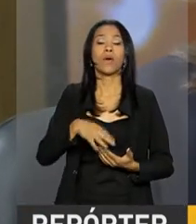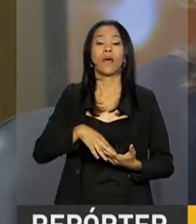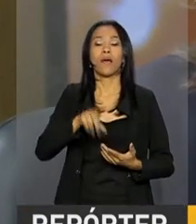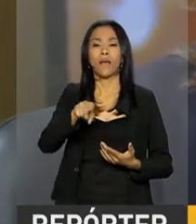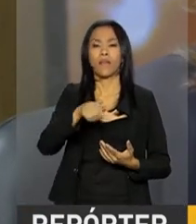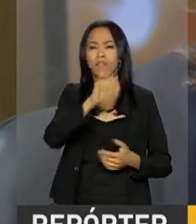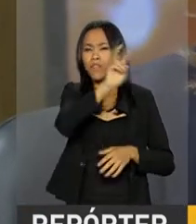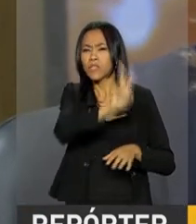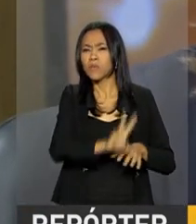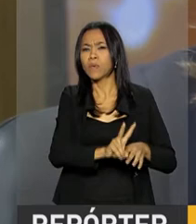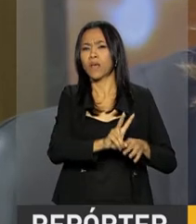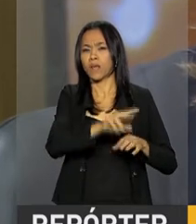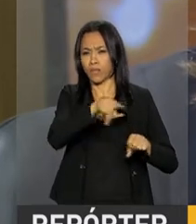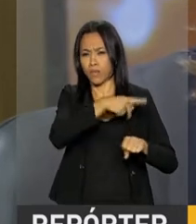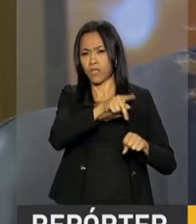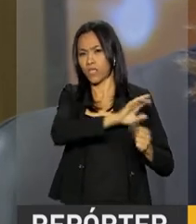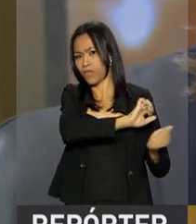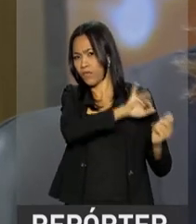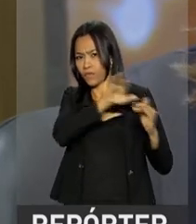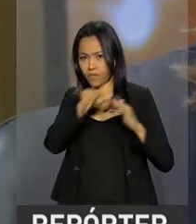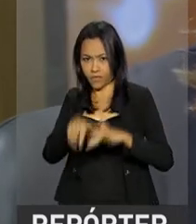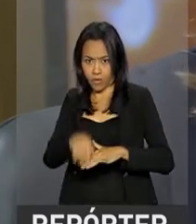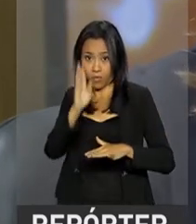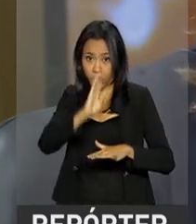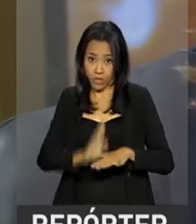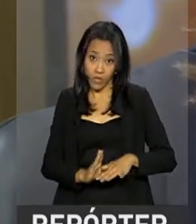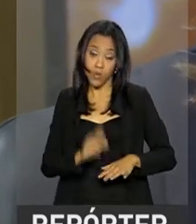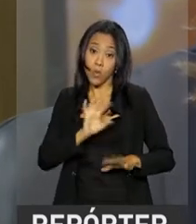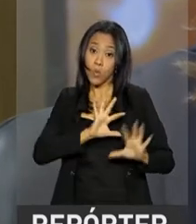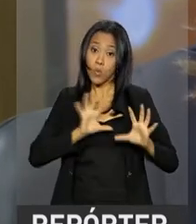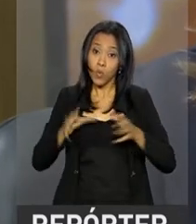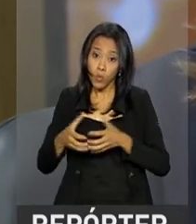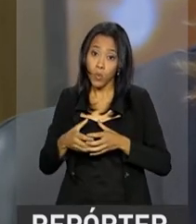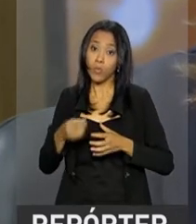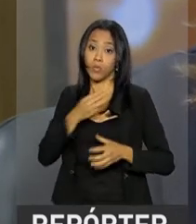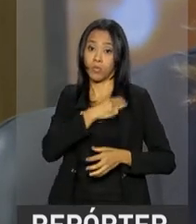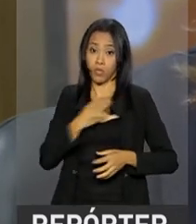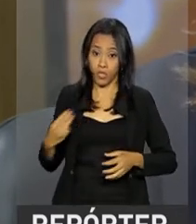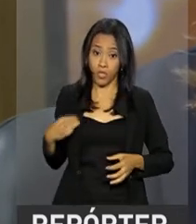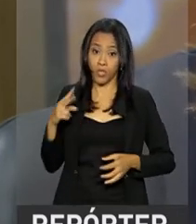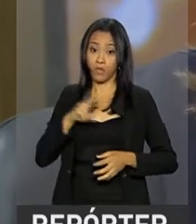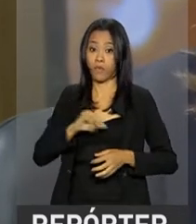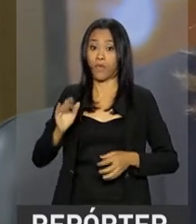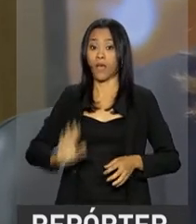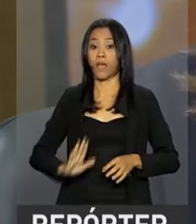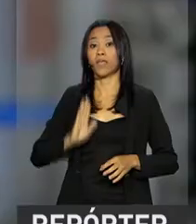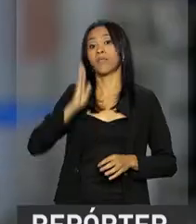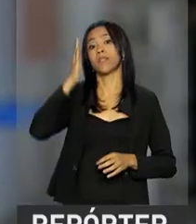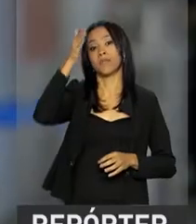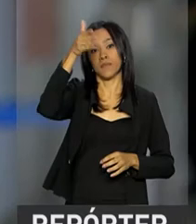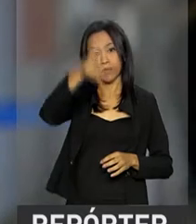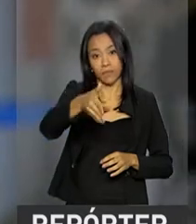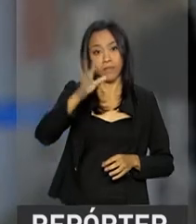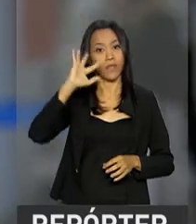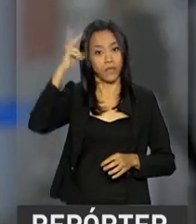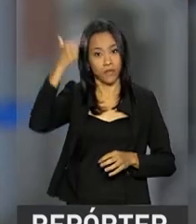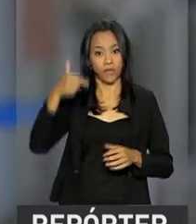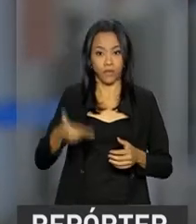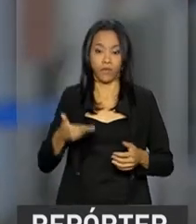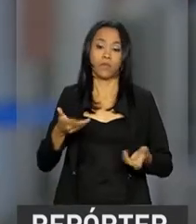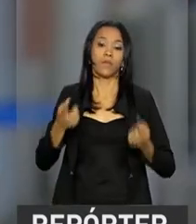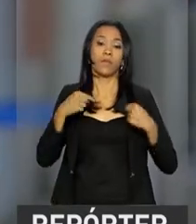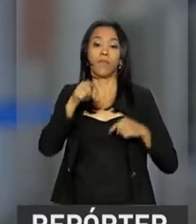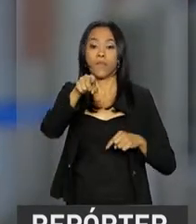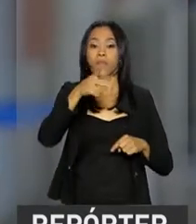discutida no programa segundo o ministro as mar terra um grupo de ministros deve ir à capital boa vista nos próximos dias é necessário uma ação